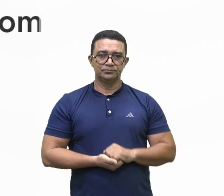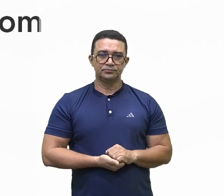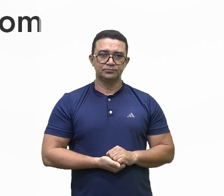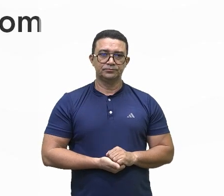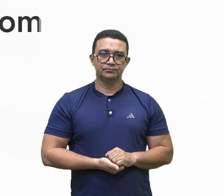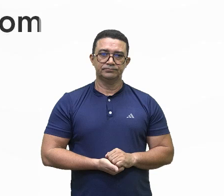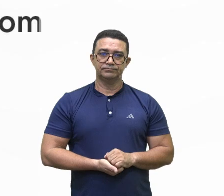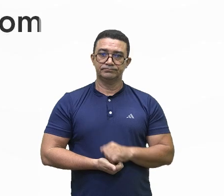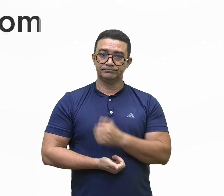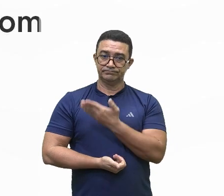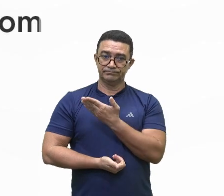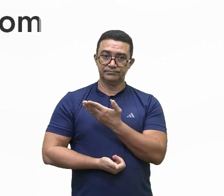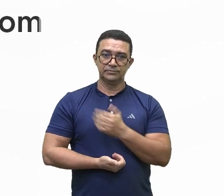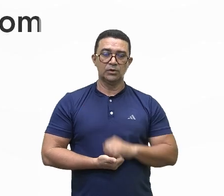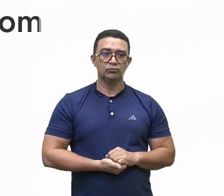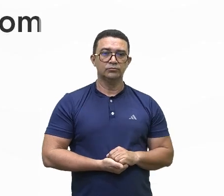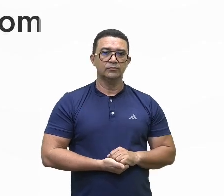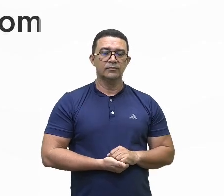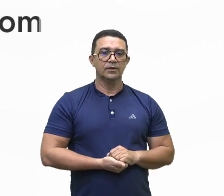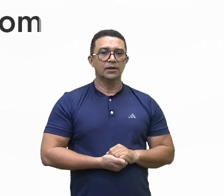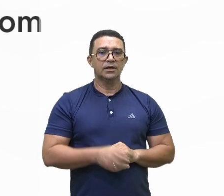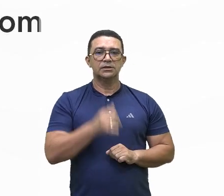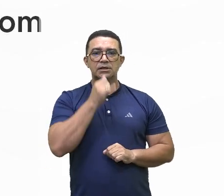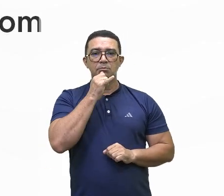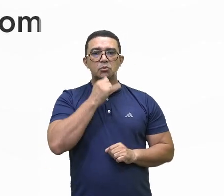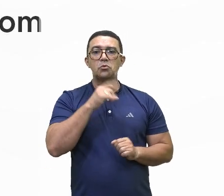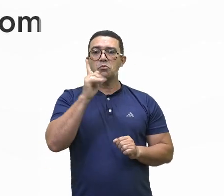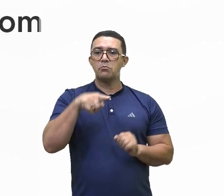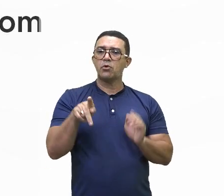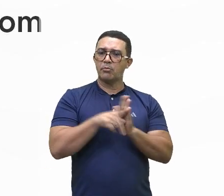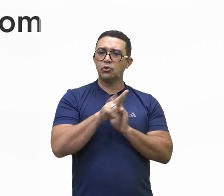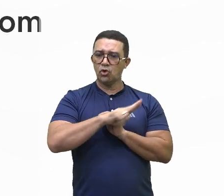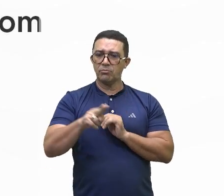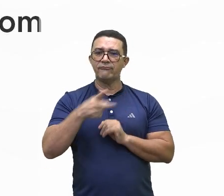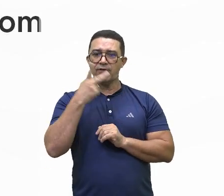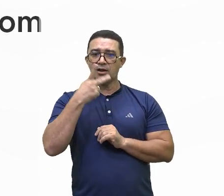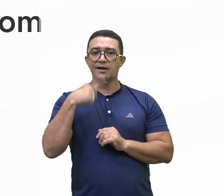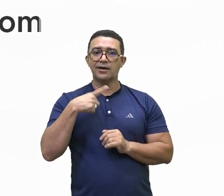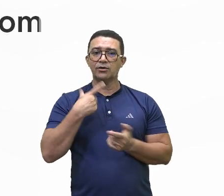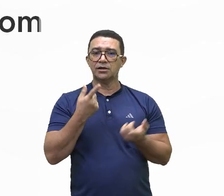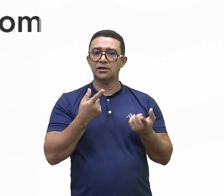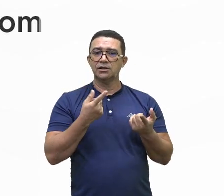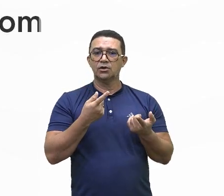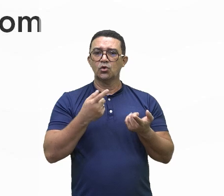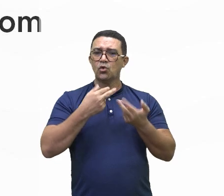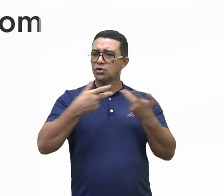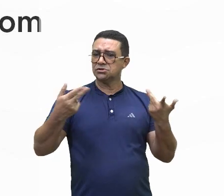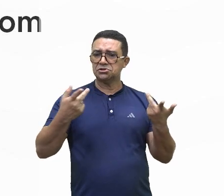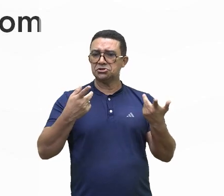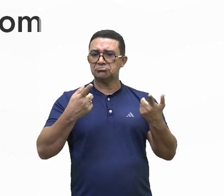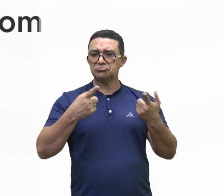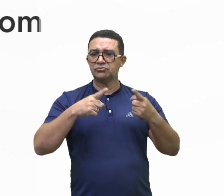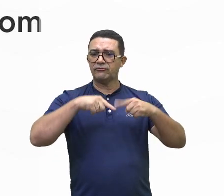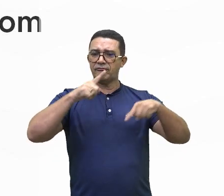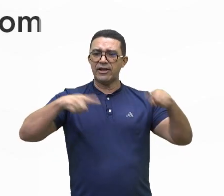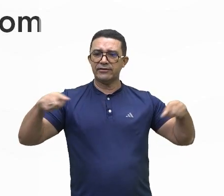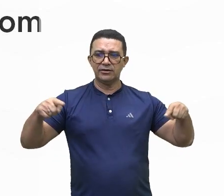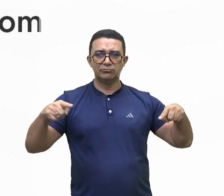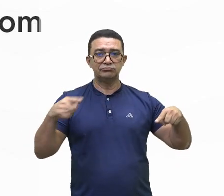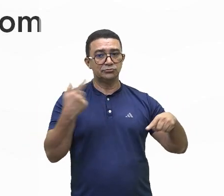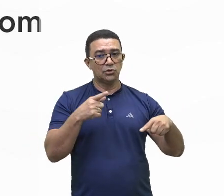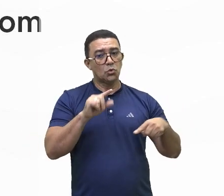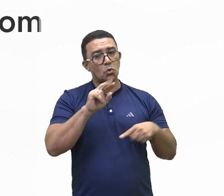aqui receitas fixas, como o próprio nome diz, são receitas que não variam ou variam